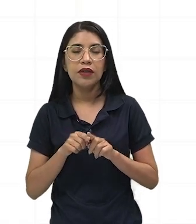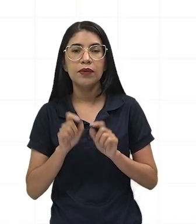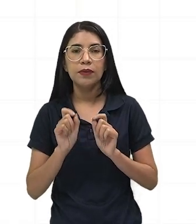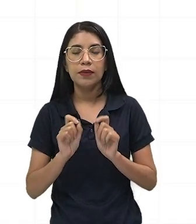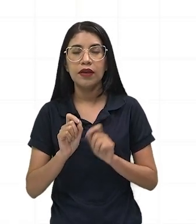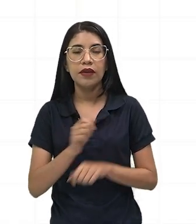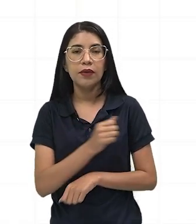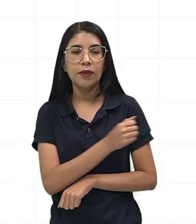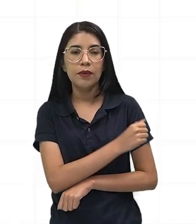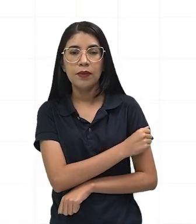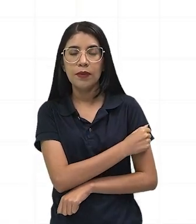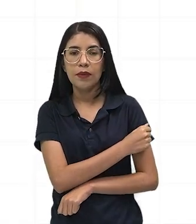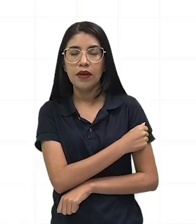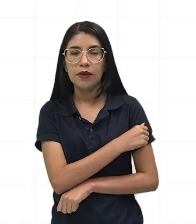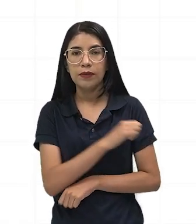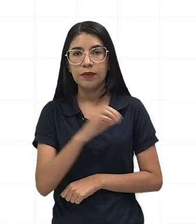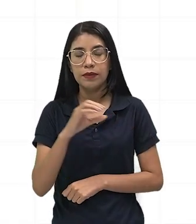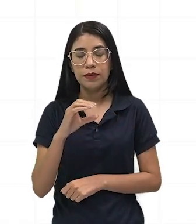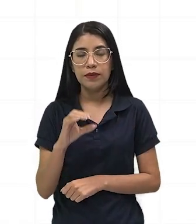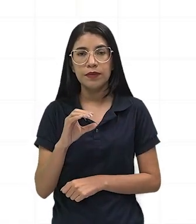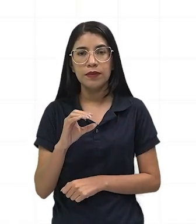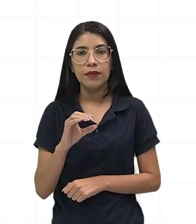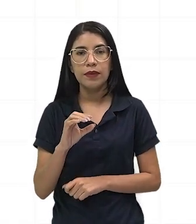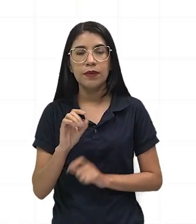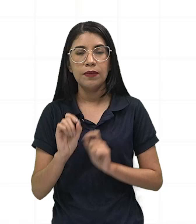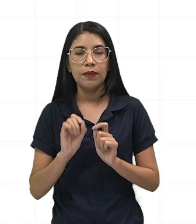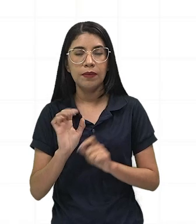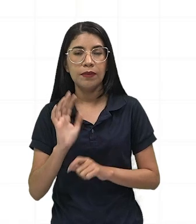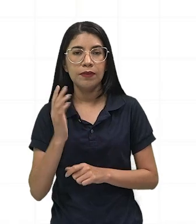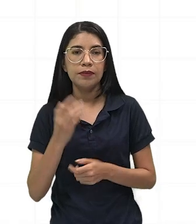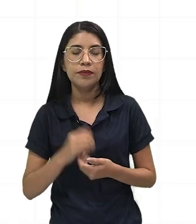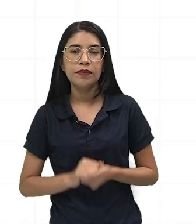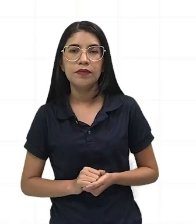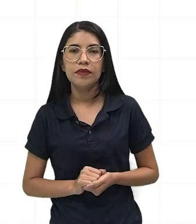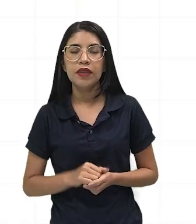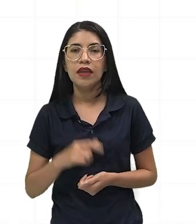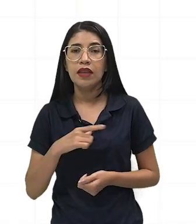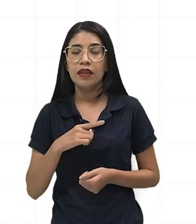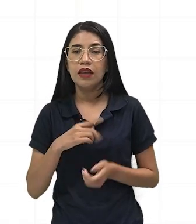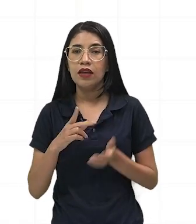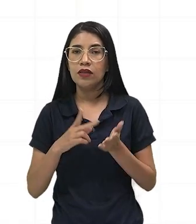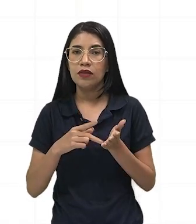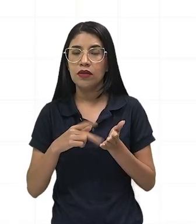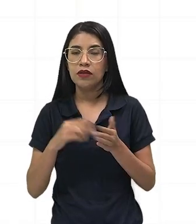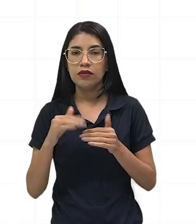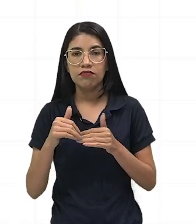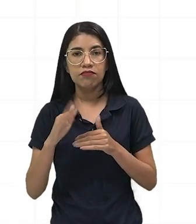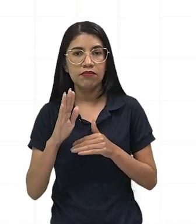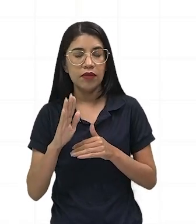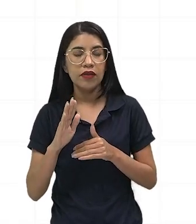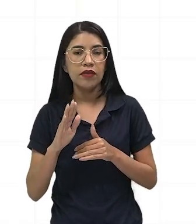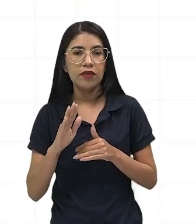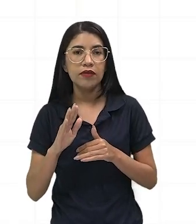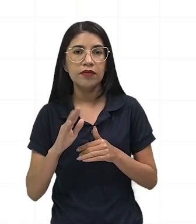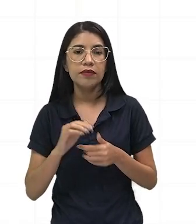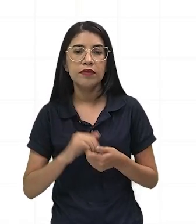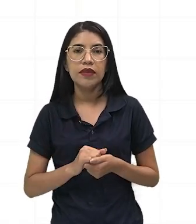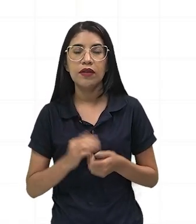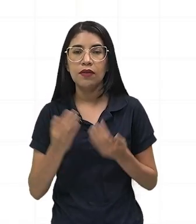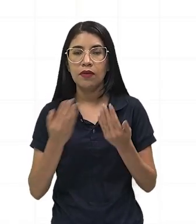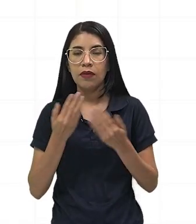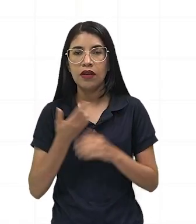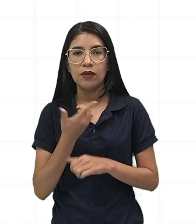aluno, né? Aqui o aluno C. Ele está com as maiores notas, né? Tanto que ele fica